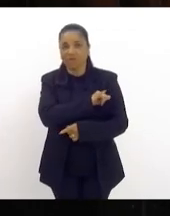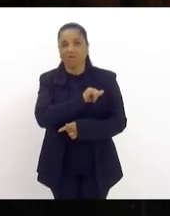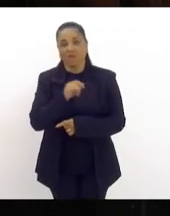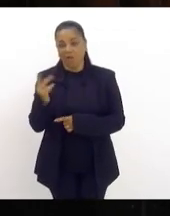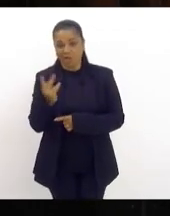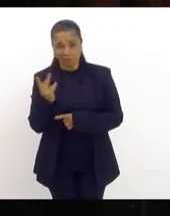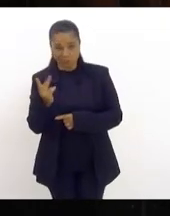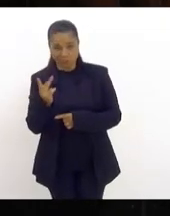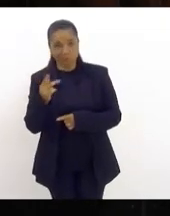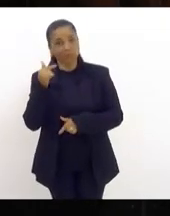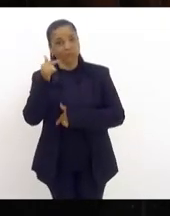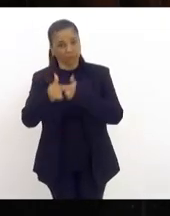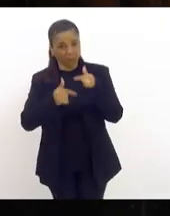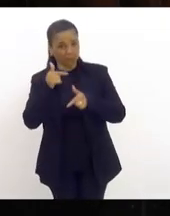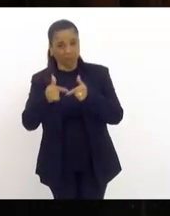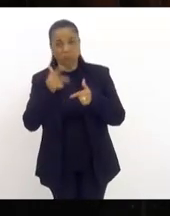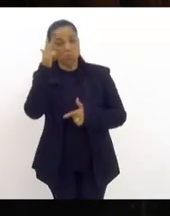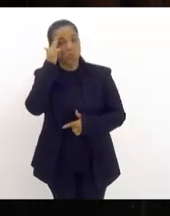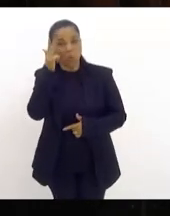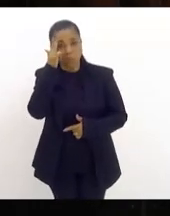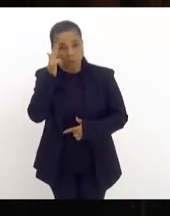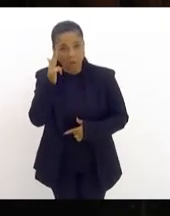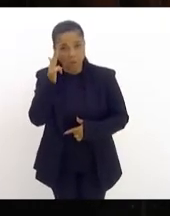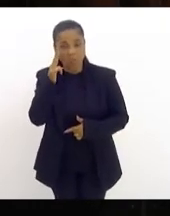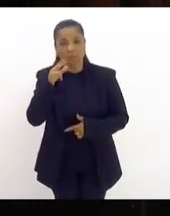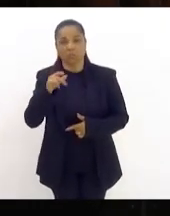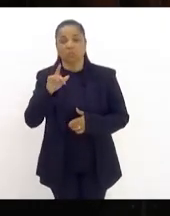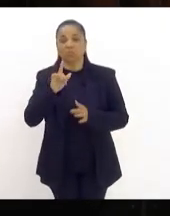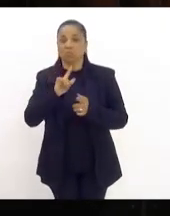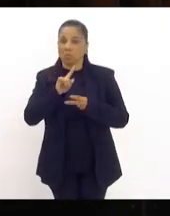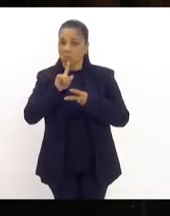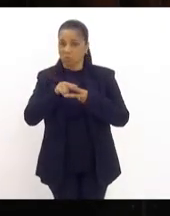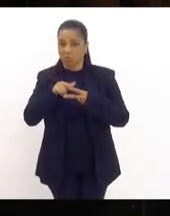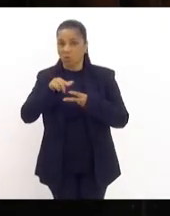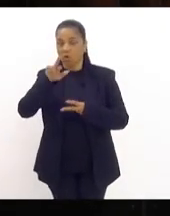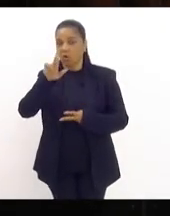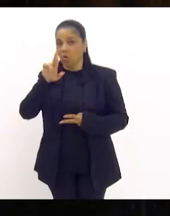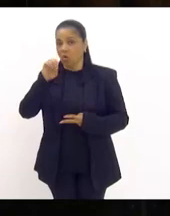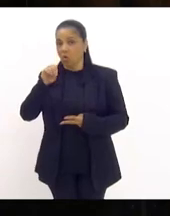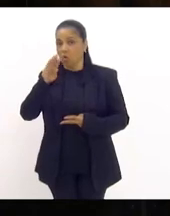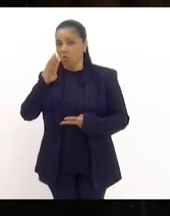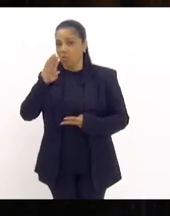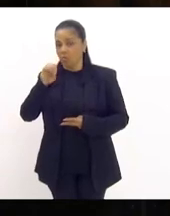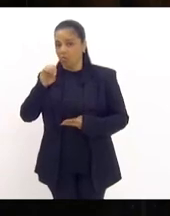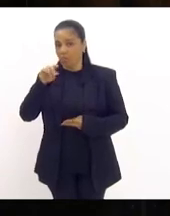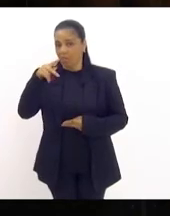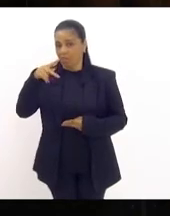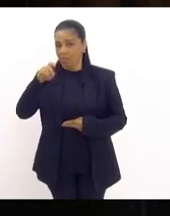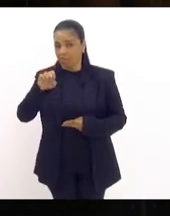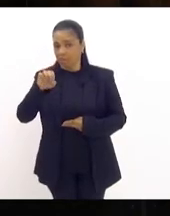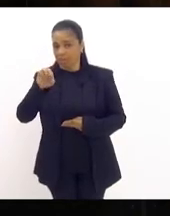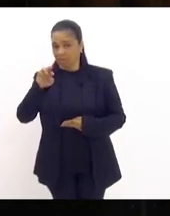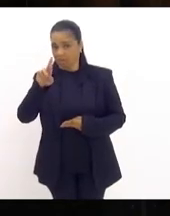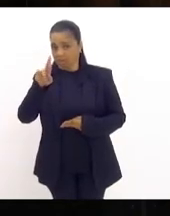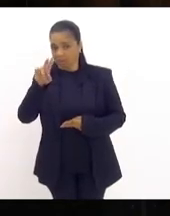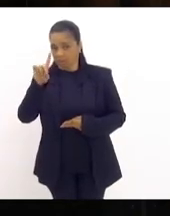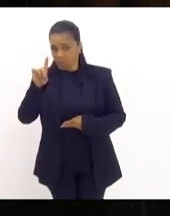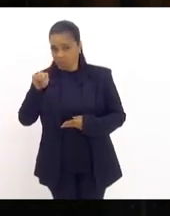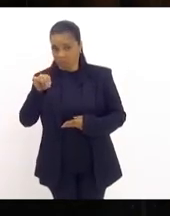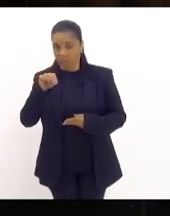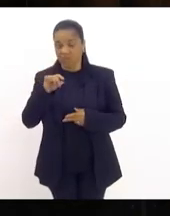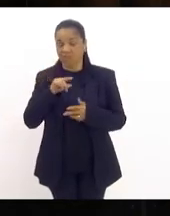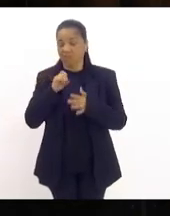operam. No caso da Rodopetro, segundo a empresa, a